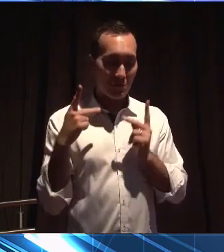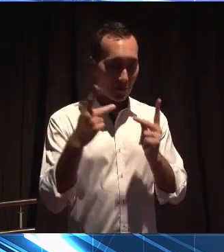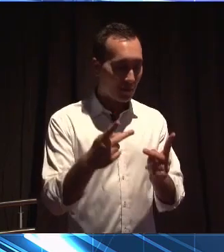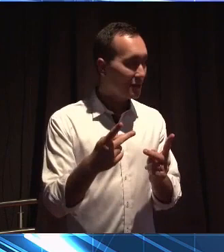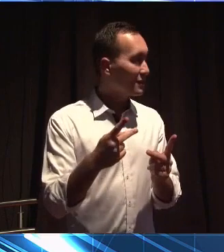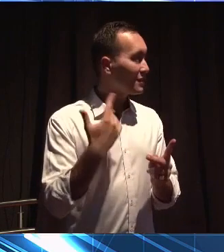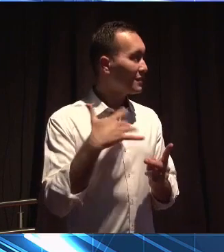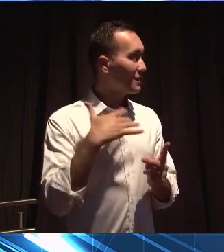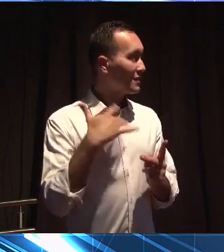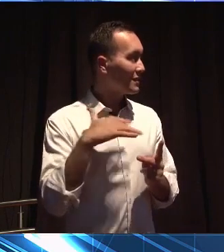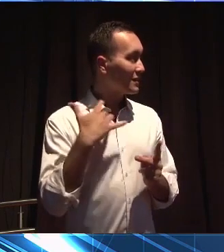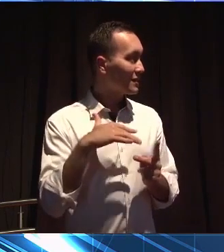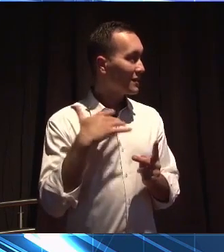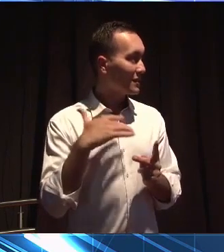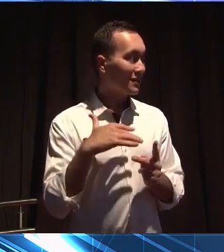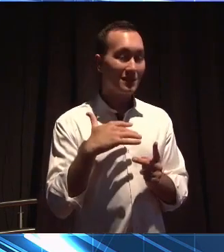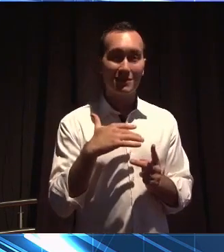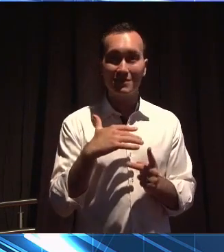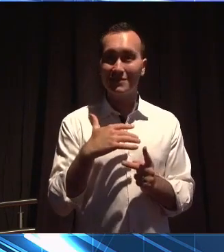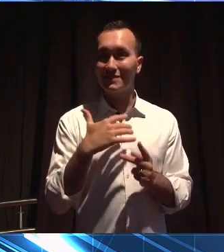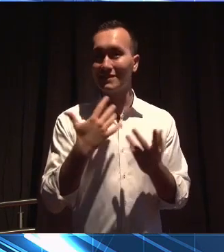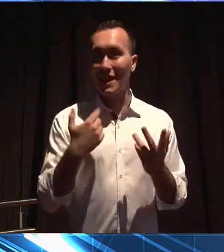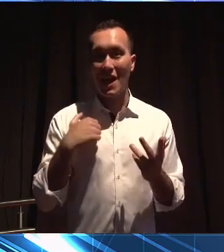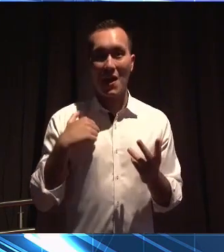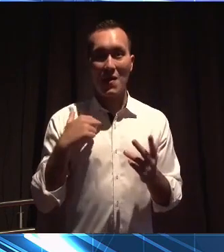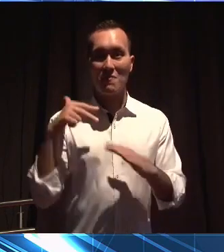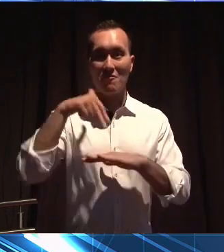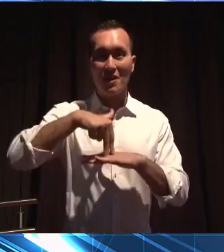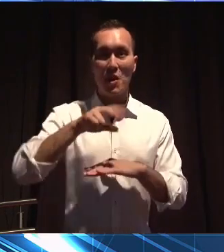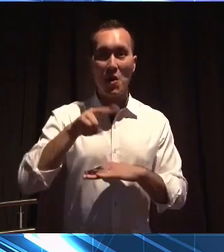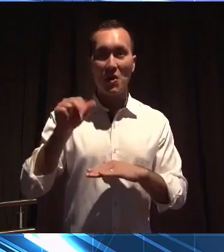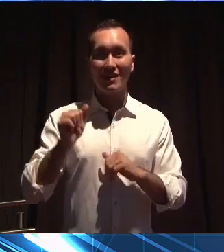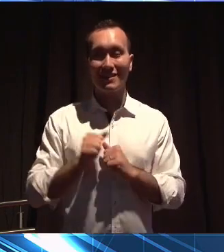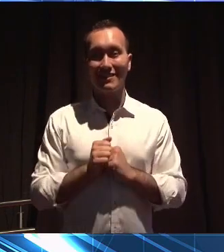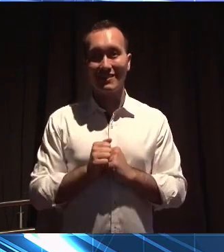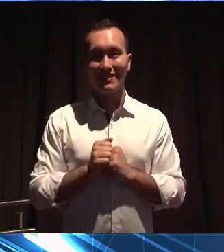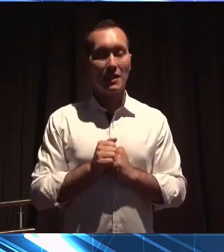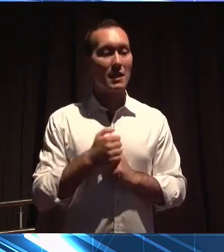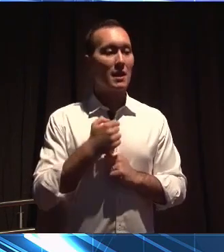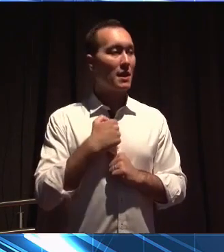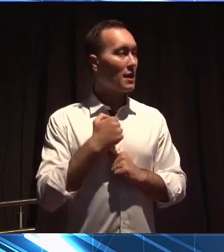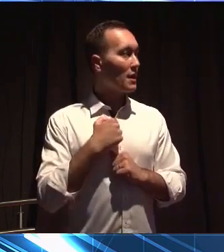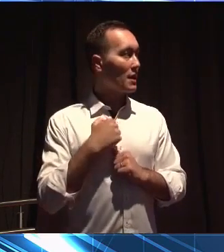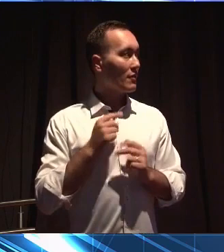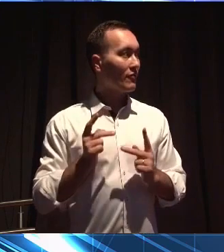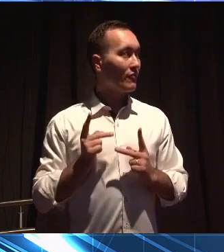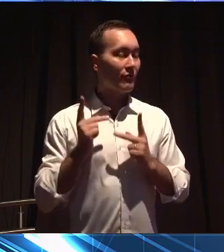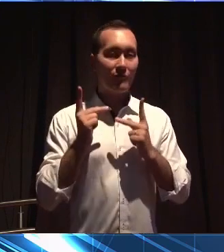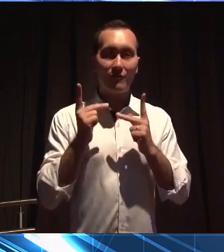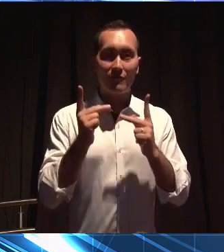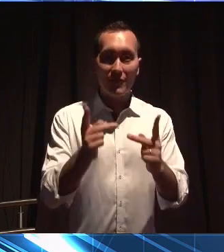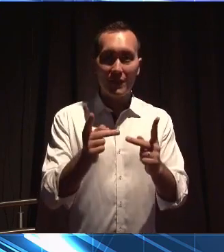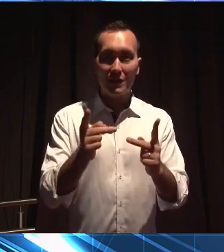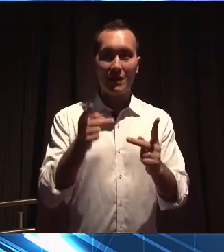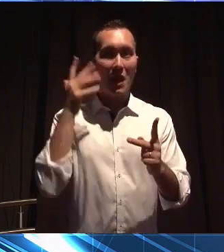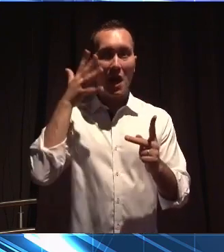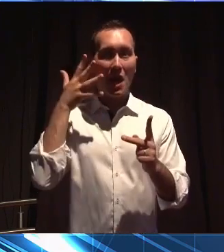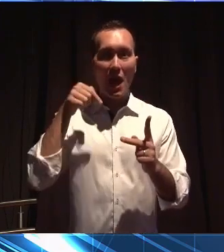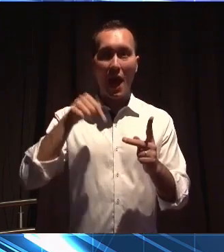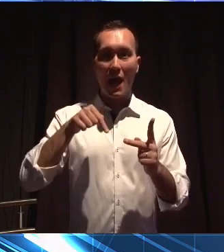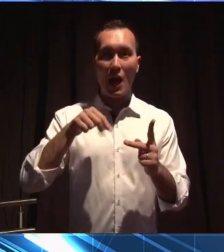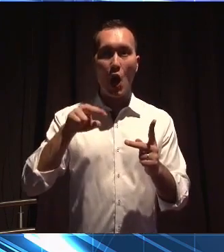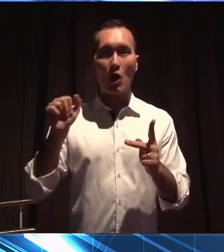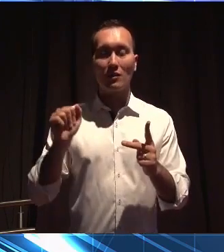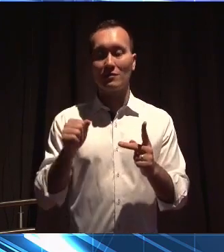engraçada no fim do dia palestrar tudo que é canto e nunca palestrei aqui. E eu tento não ser um robô. E mais um aviso antes da gente começar, de